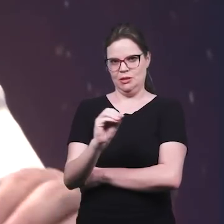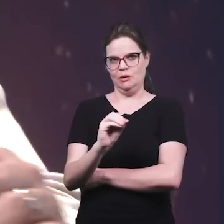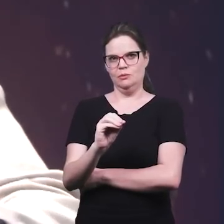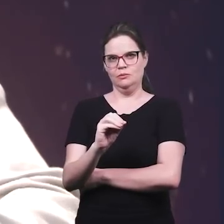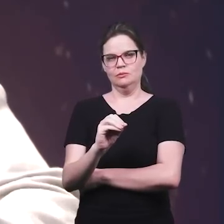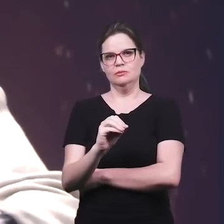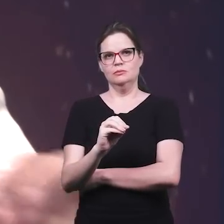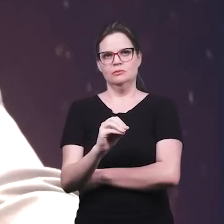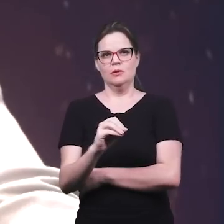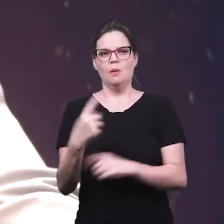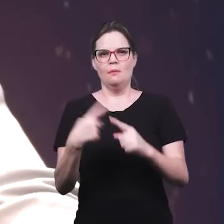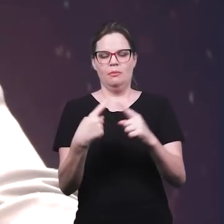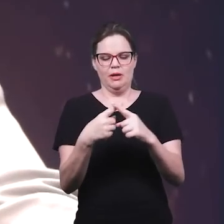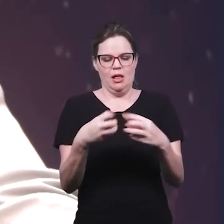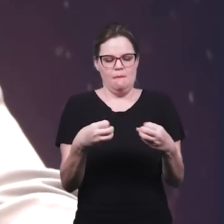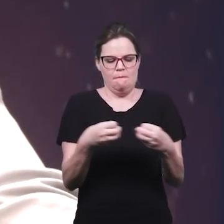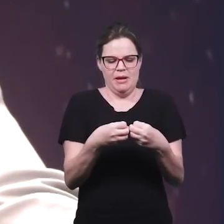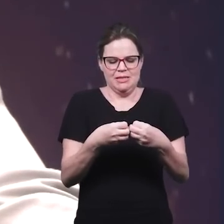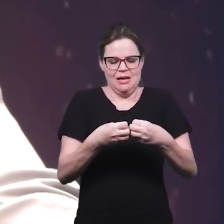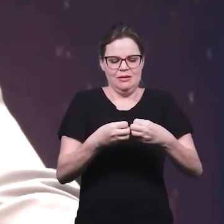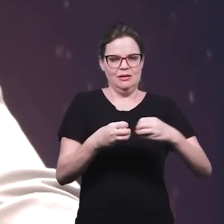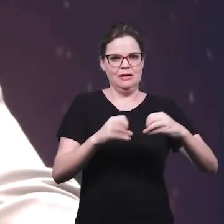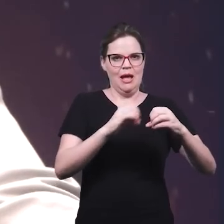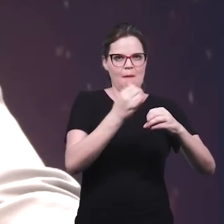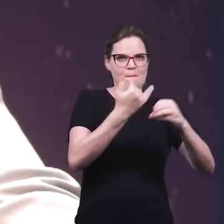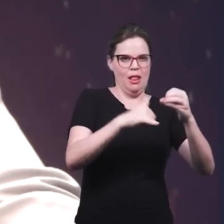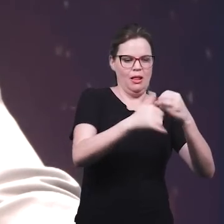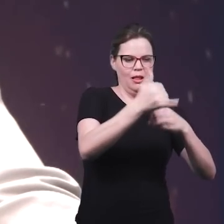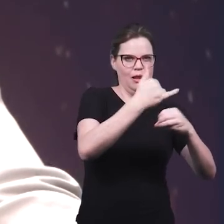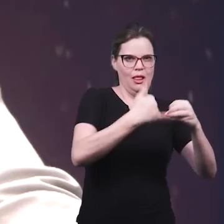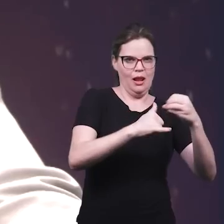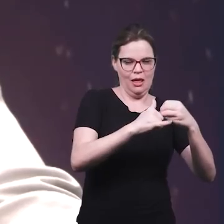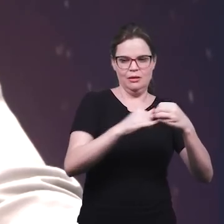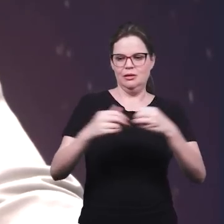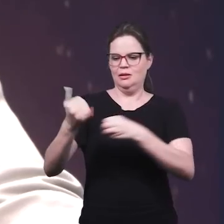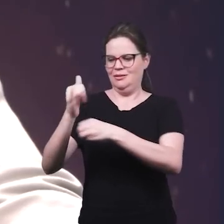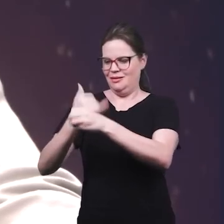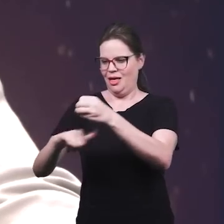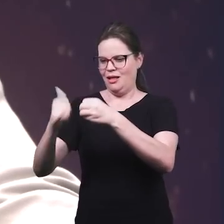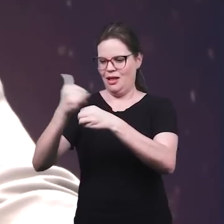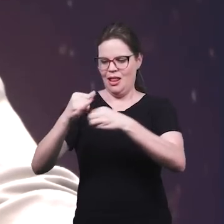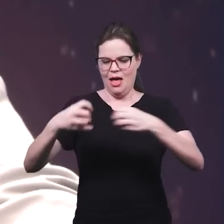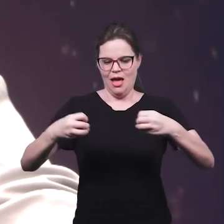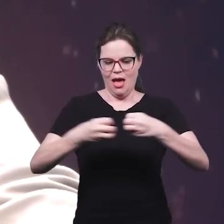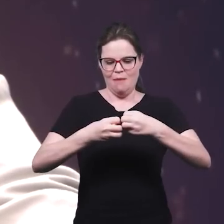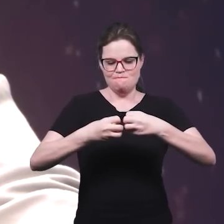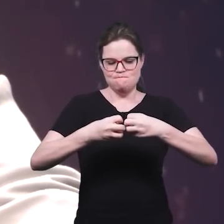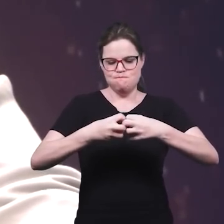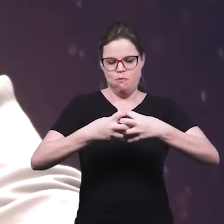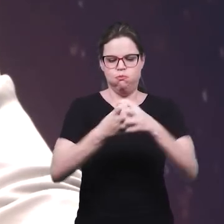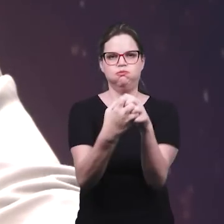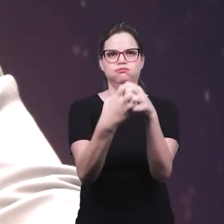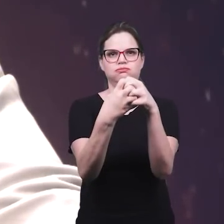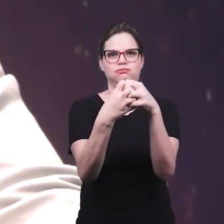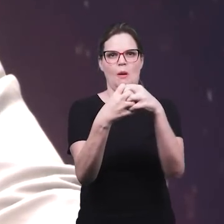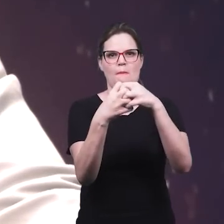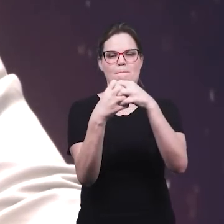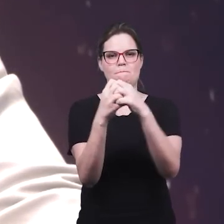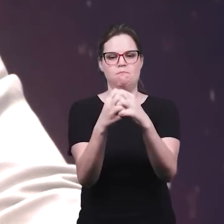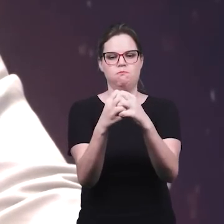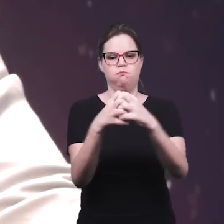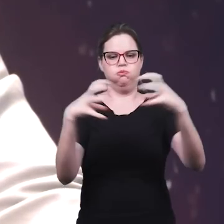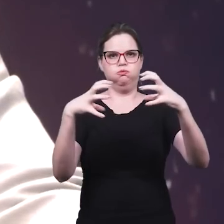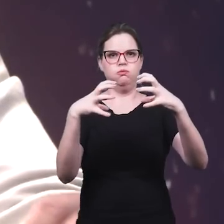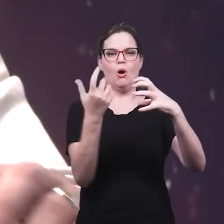né, mas a fusão nuclear é muito complicado para a ciência hoje. E mesmo assim não seria possível a